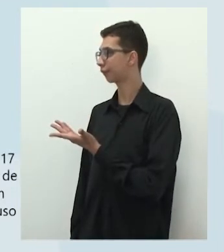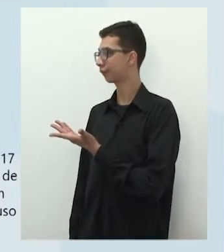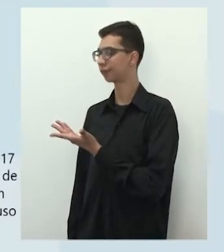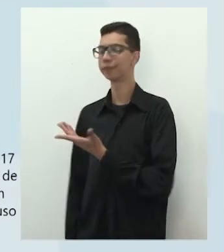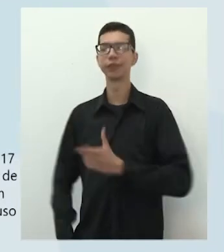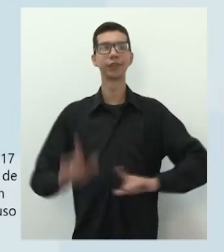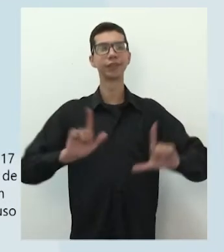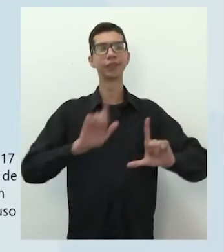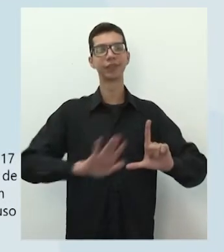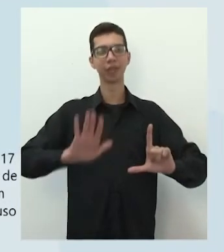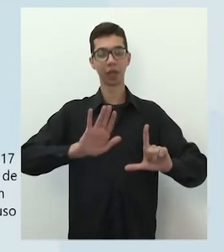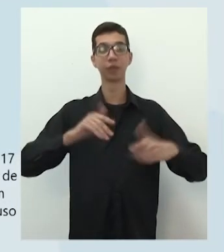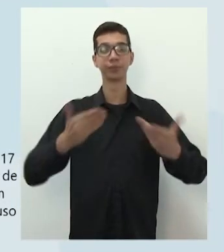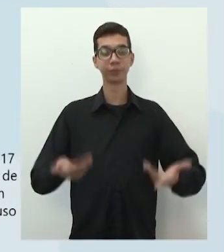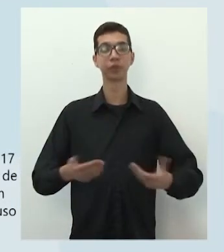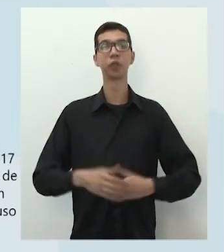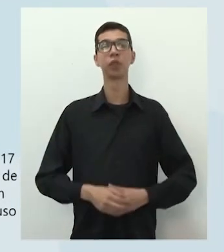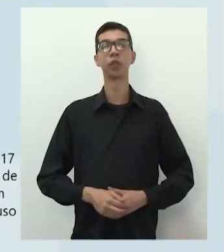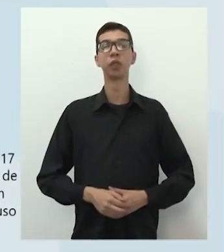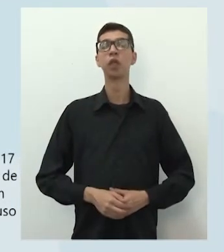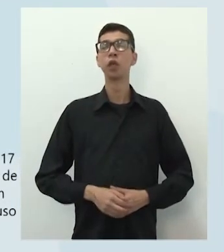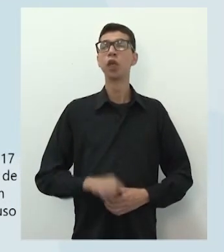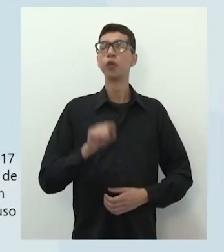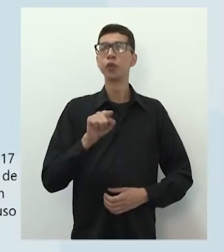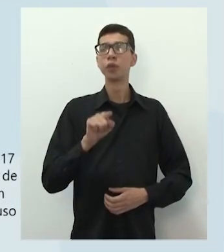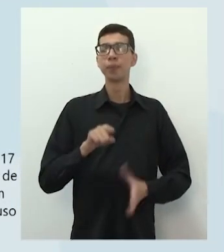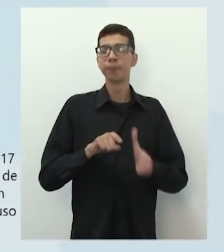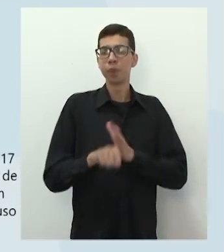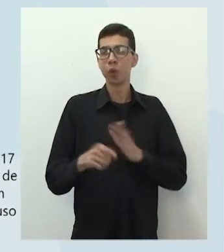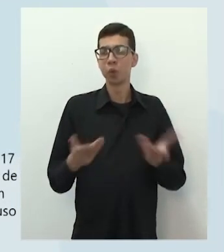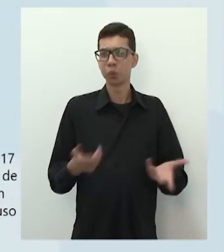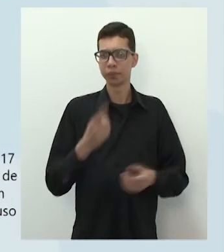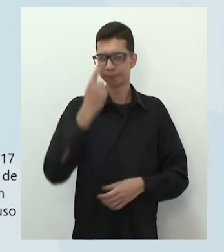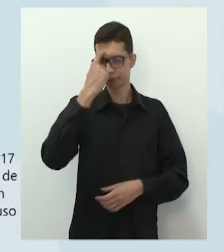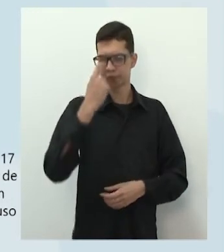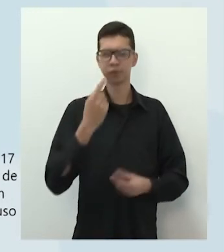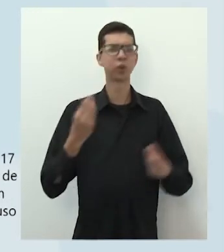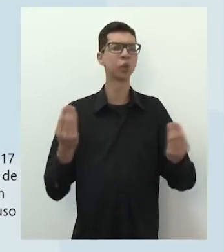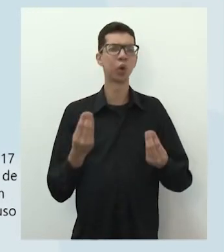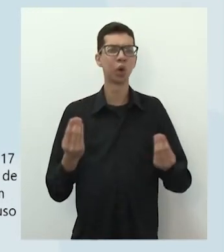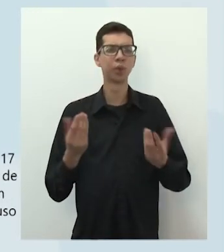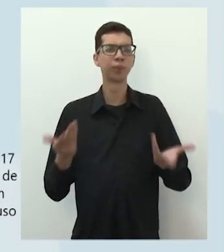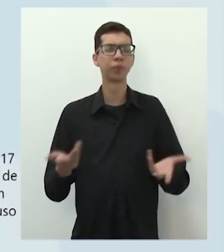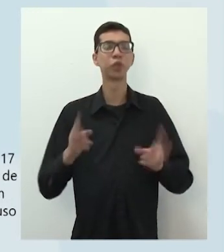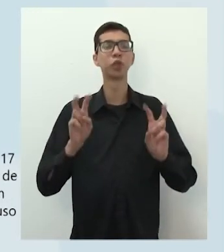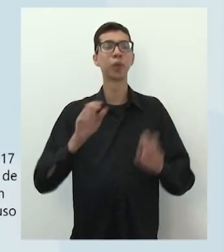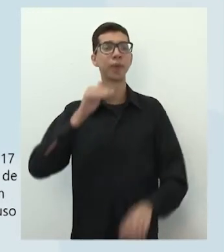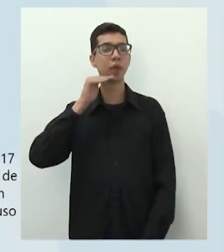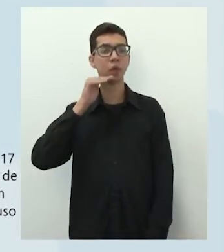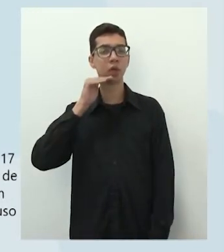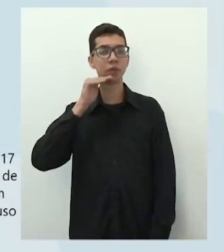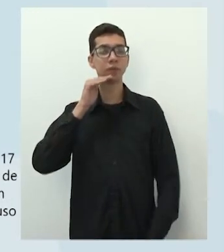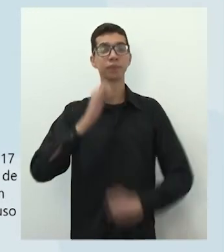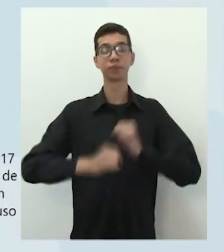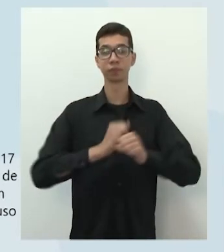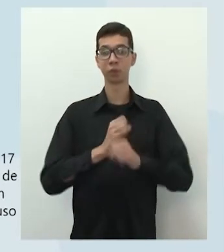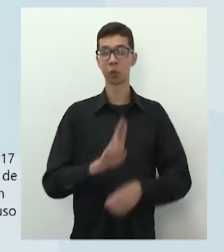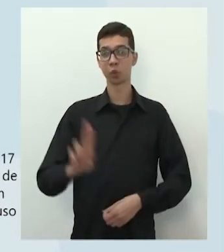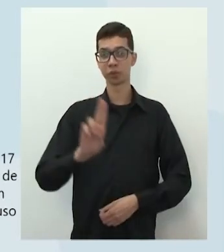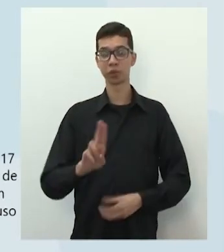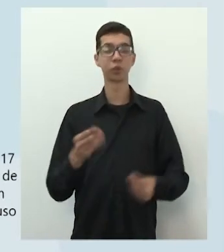não valesse nada. A gente é mais feio, a gente não come pior, a gente mora pior, a gente não tem dinheiro e a gente sempre fica achando que o